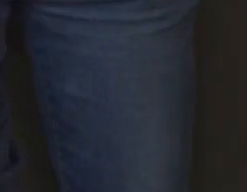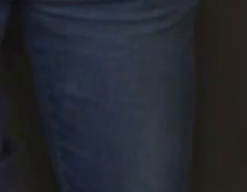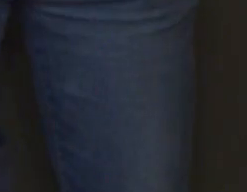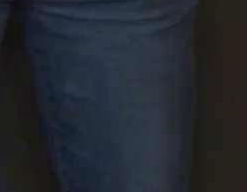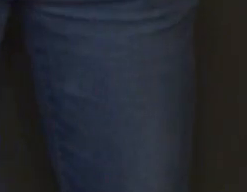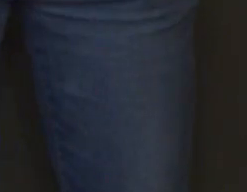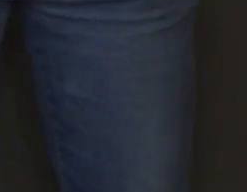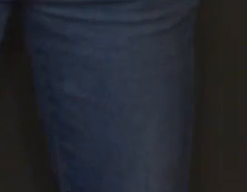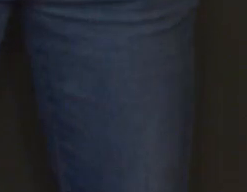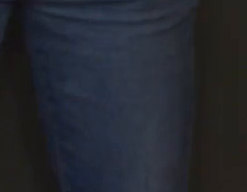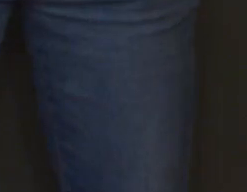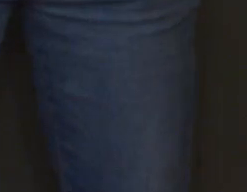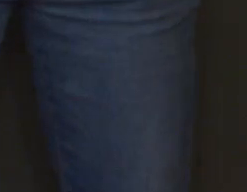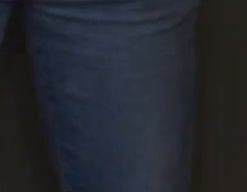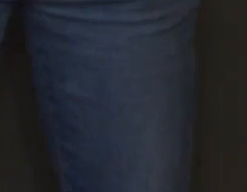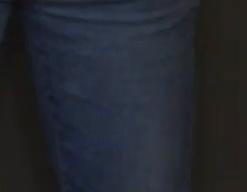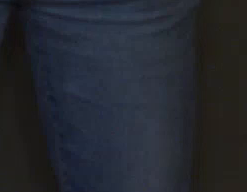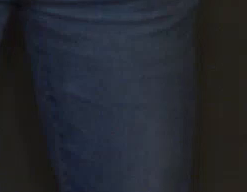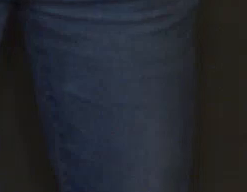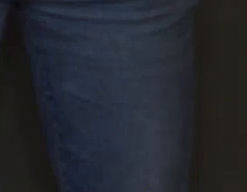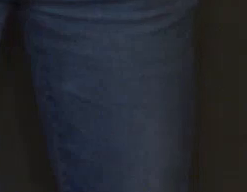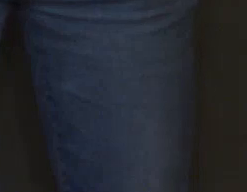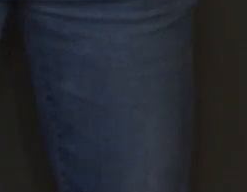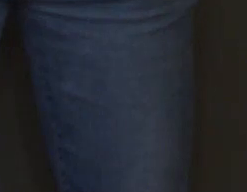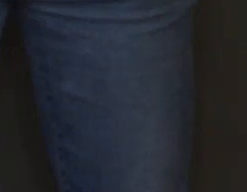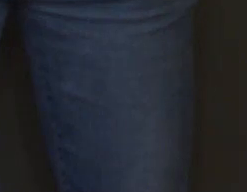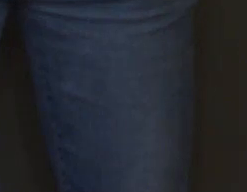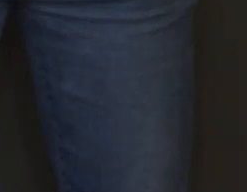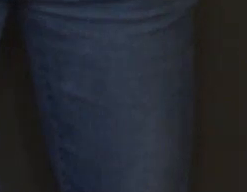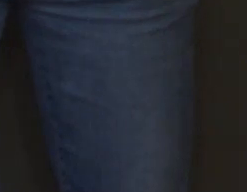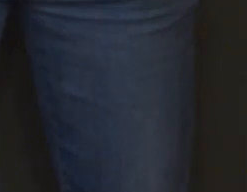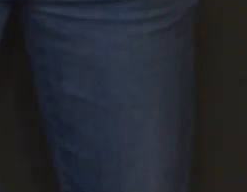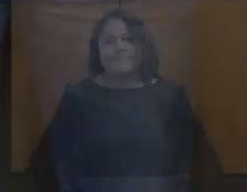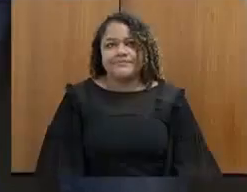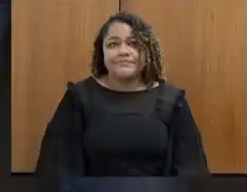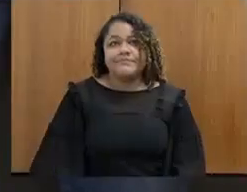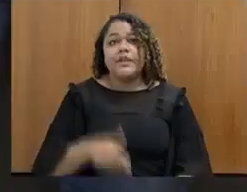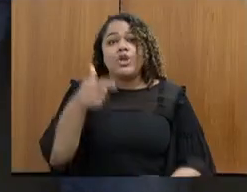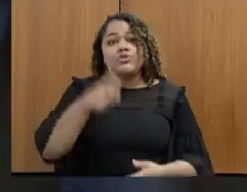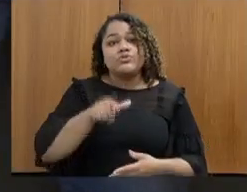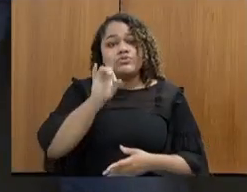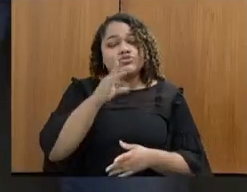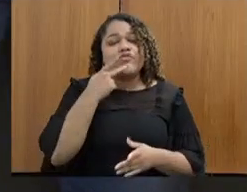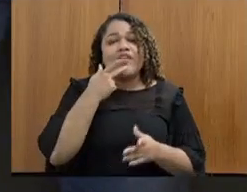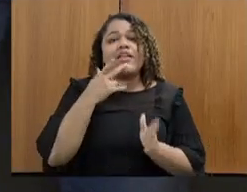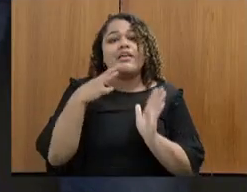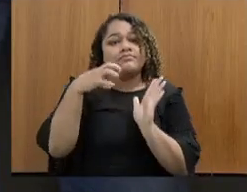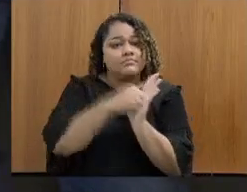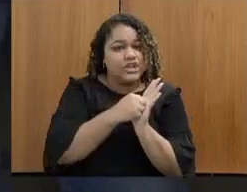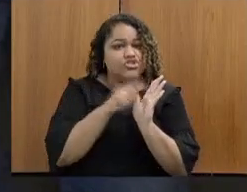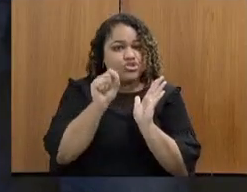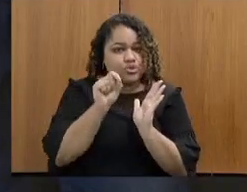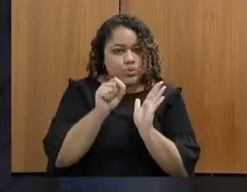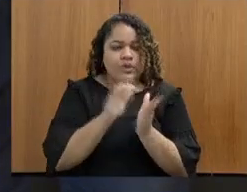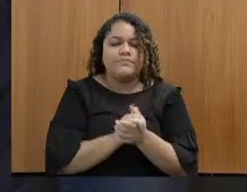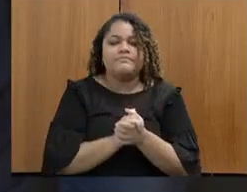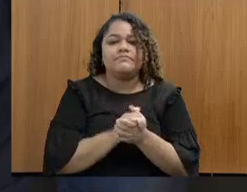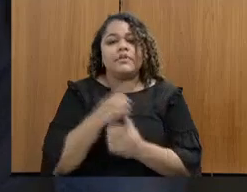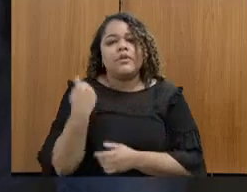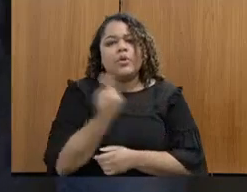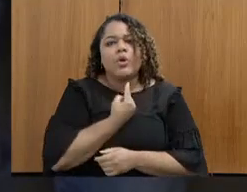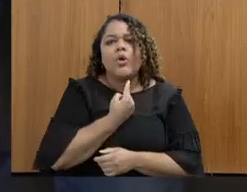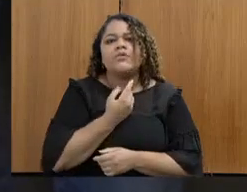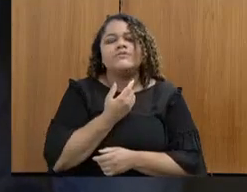ao mesmo tempo fazer aqui um registro do nosso pesar pelo